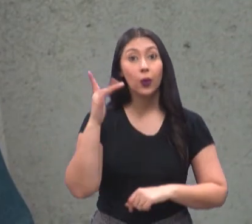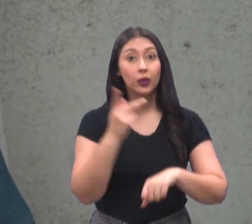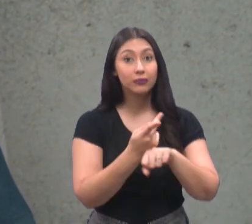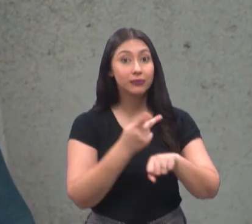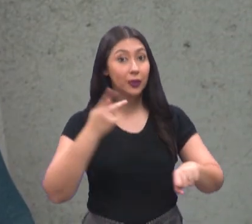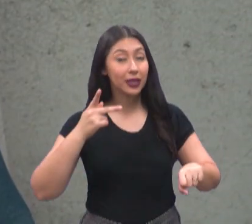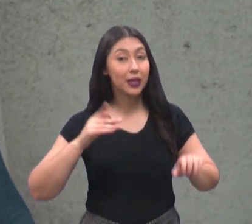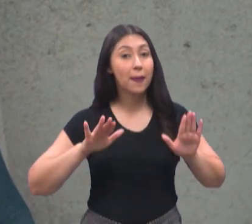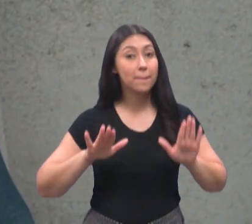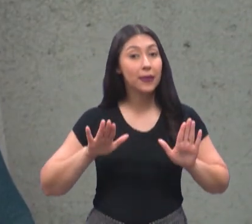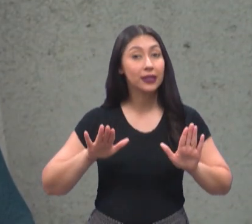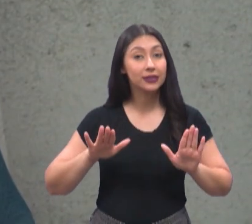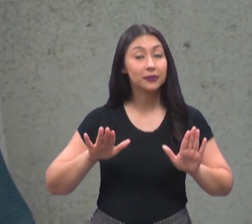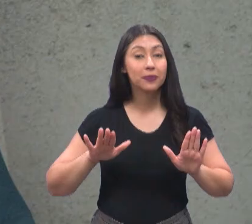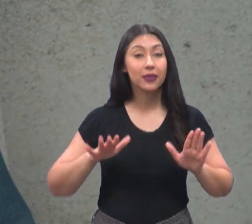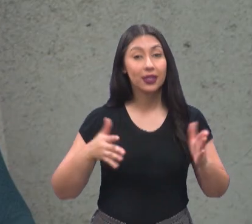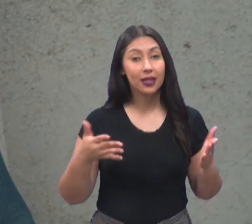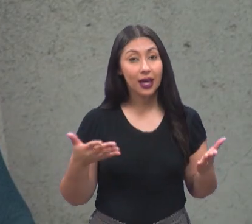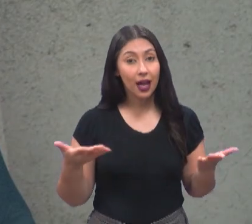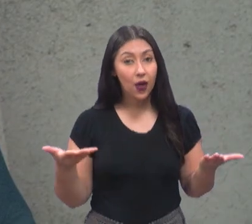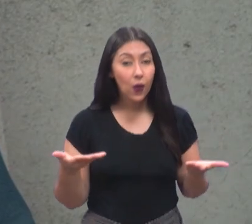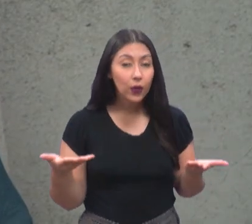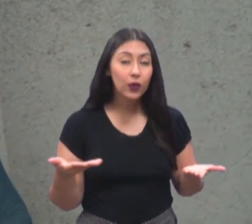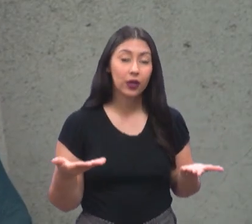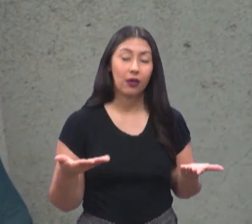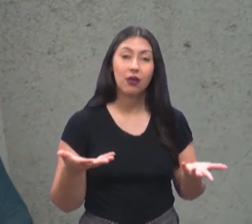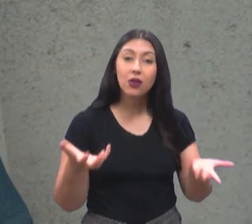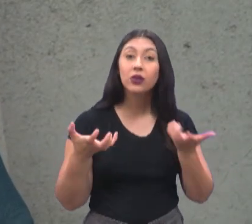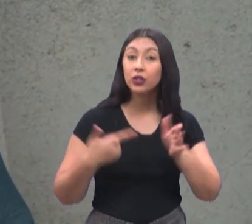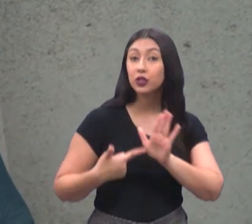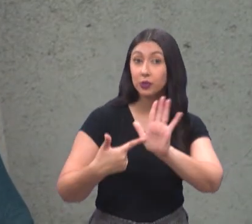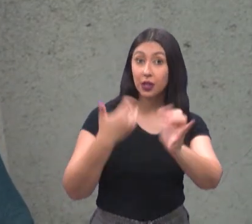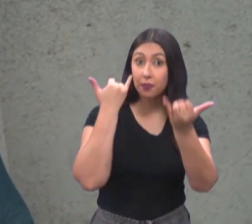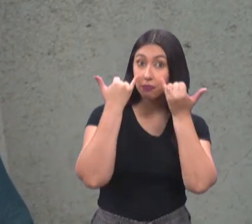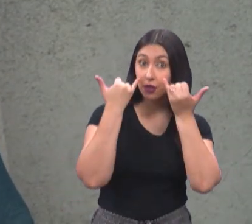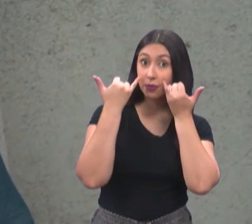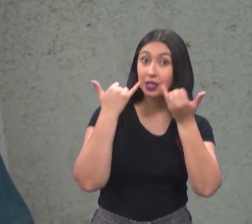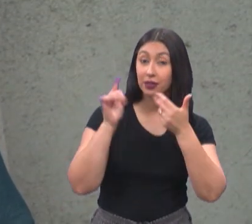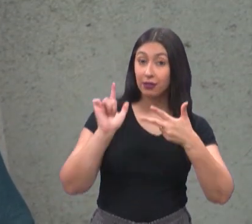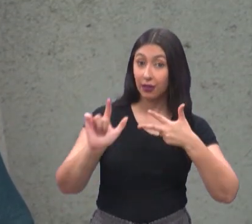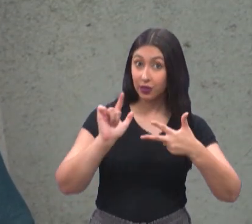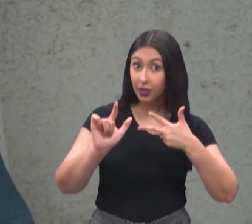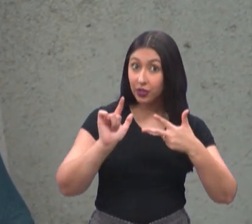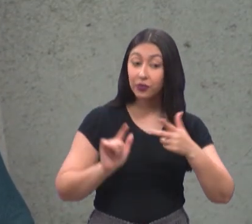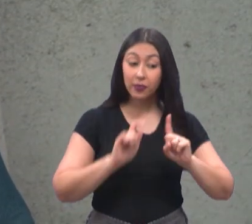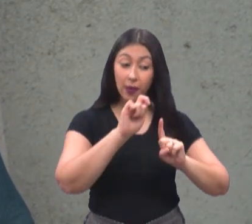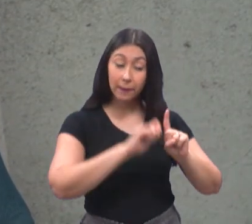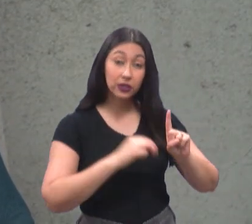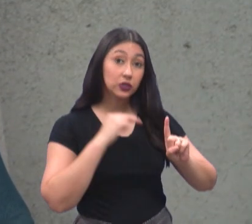retomar a nossa conversa aqui com a convidada de hoje, eu quero trazer uma informação do Legislativo. Ó, no fim de março deste